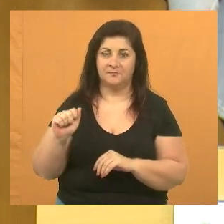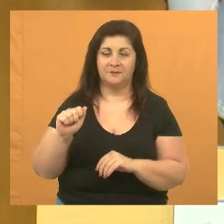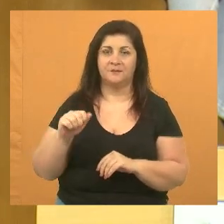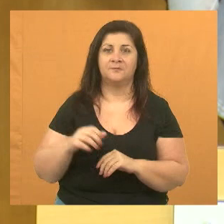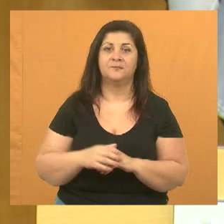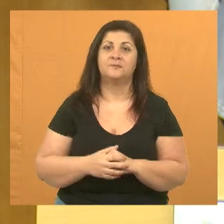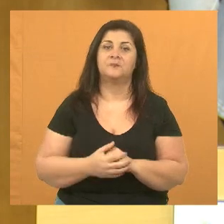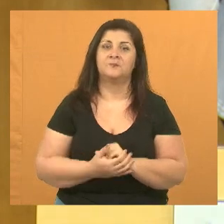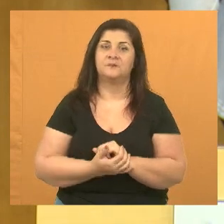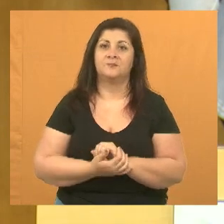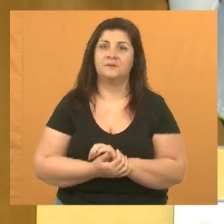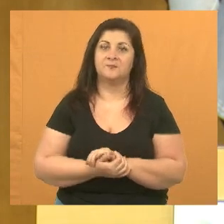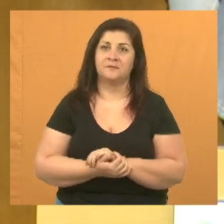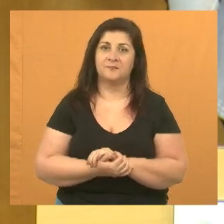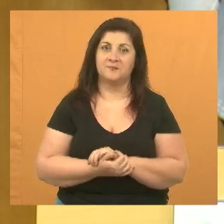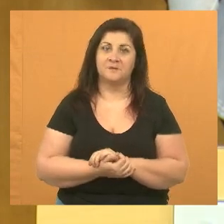Maia.